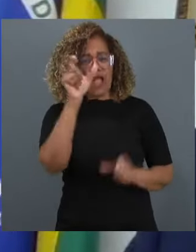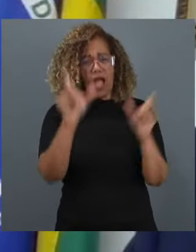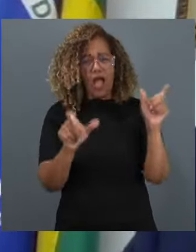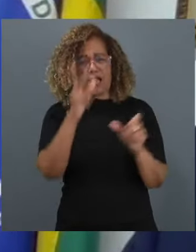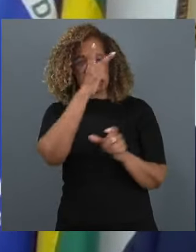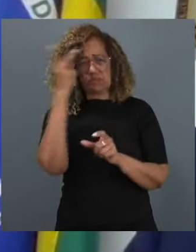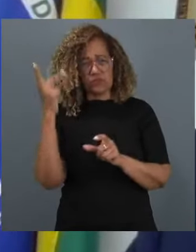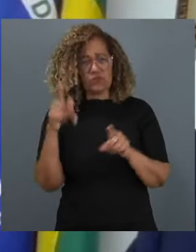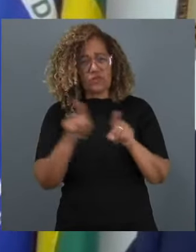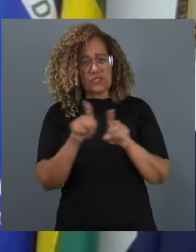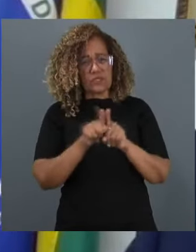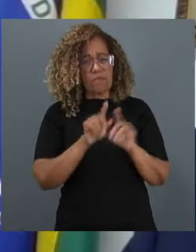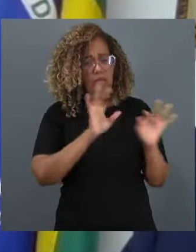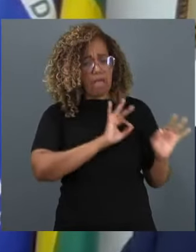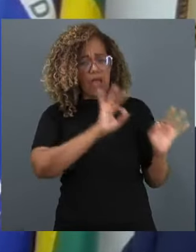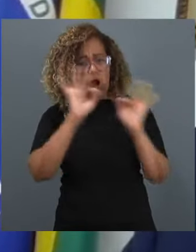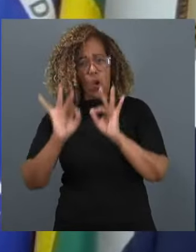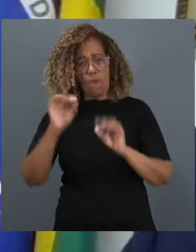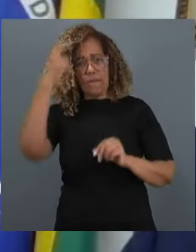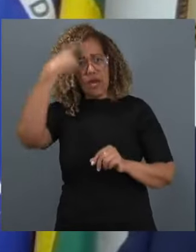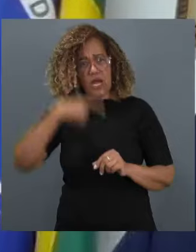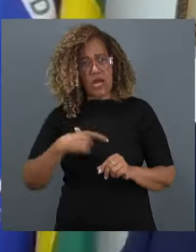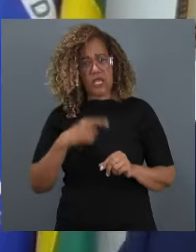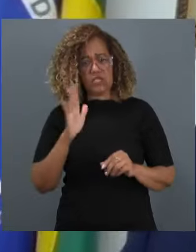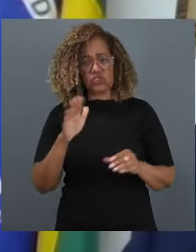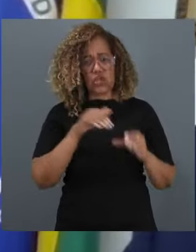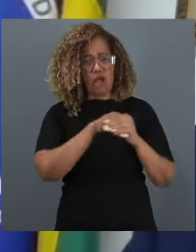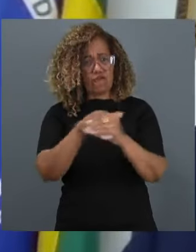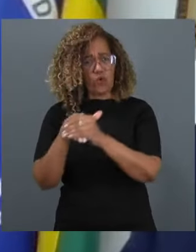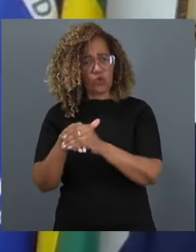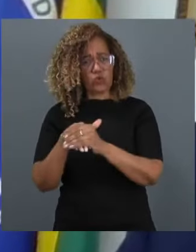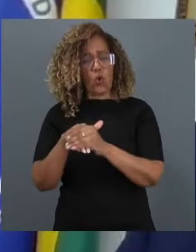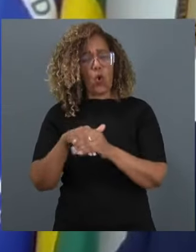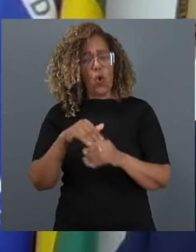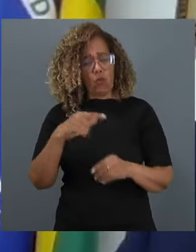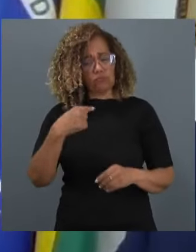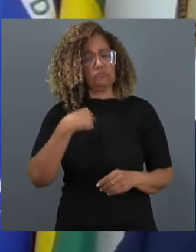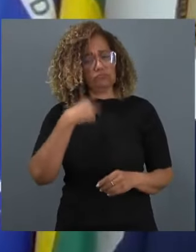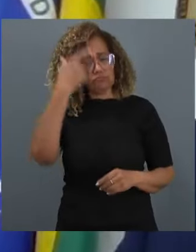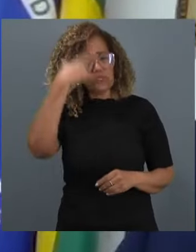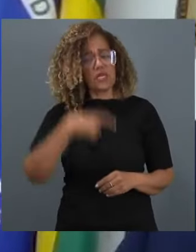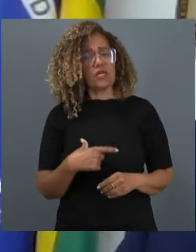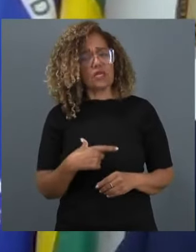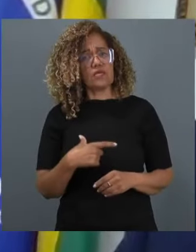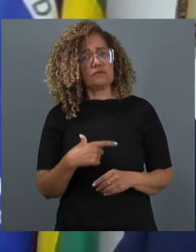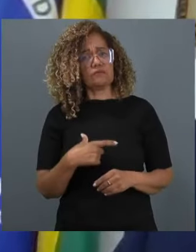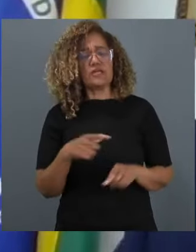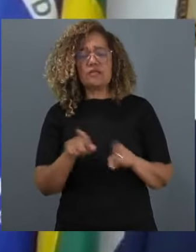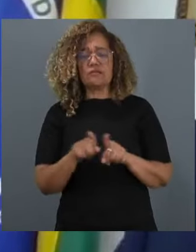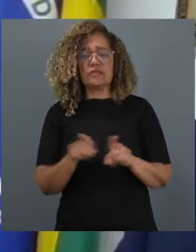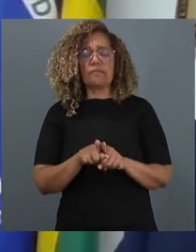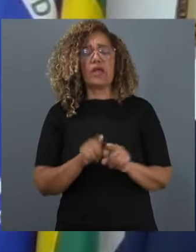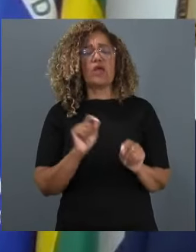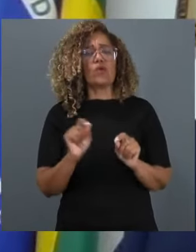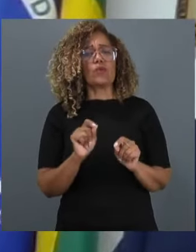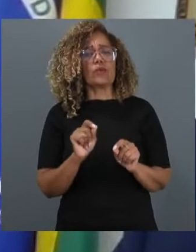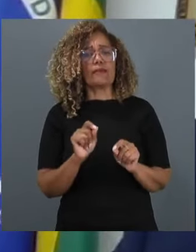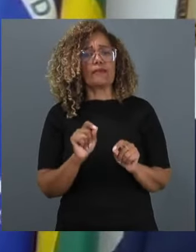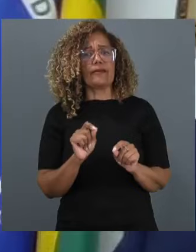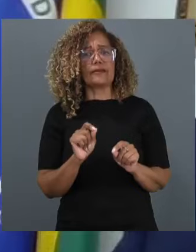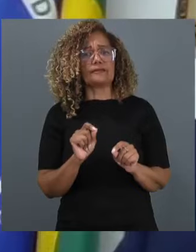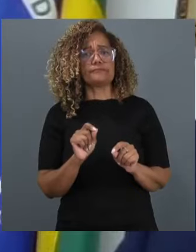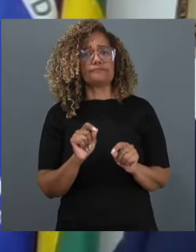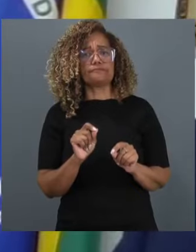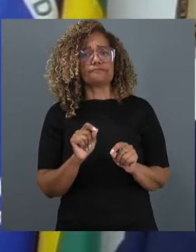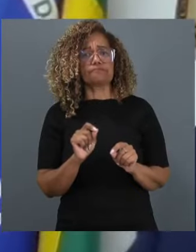meus conterrâneos, de quem votou em mim e de quem não votou também. Porque a gente